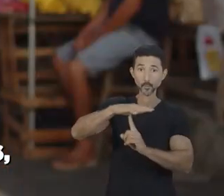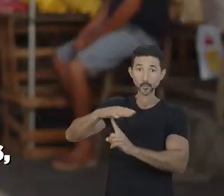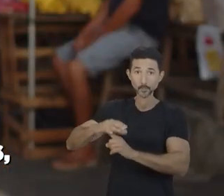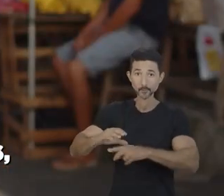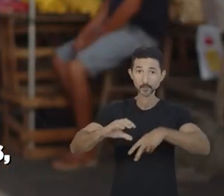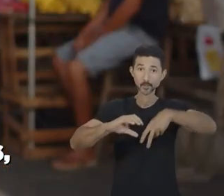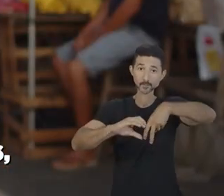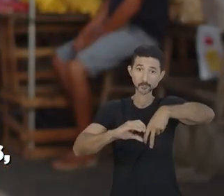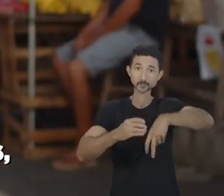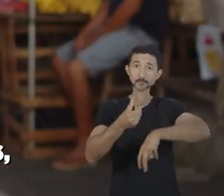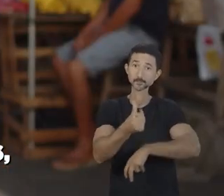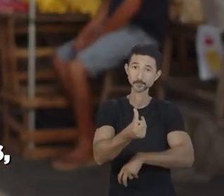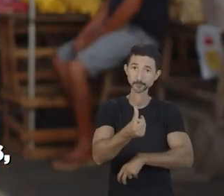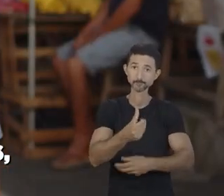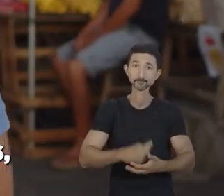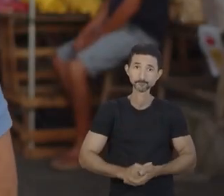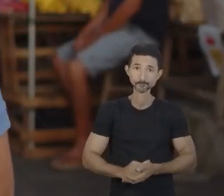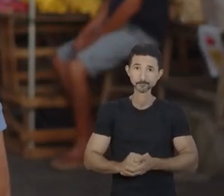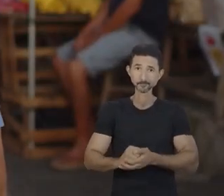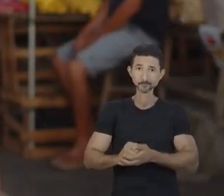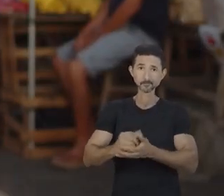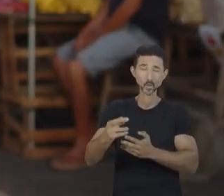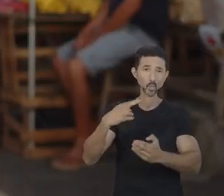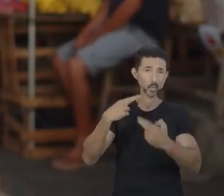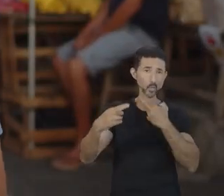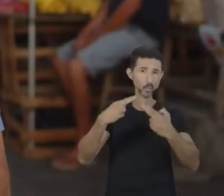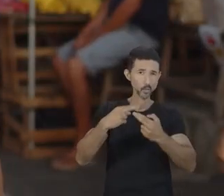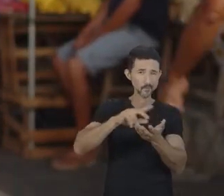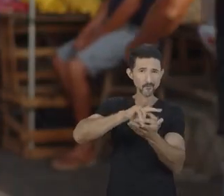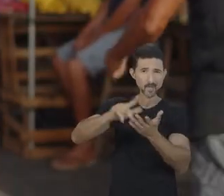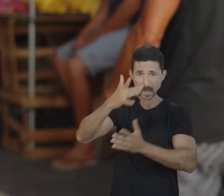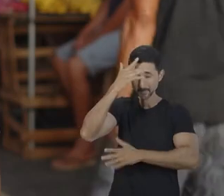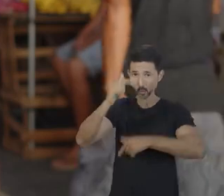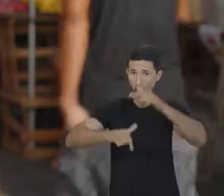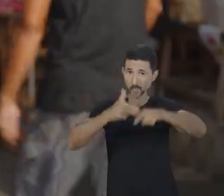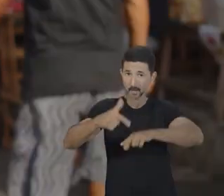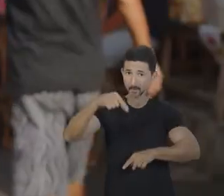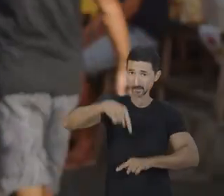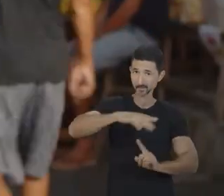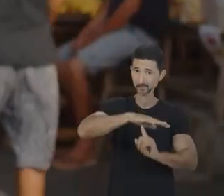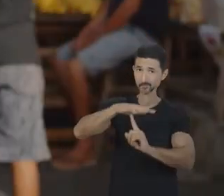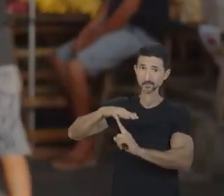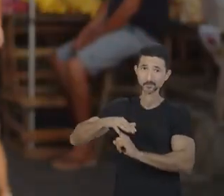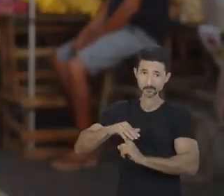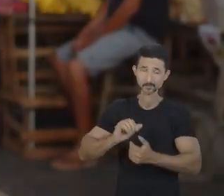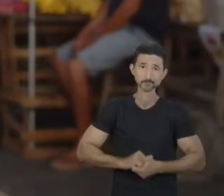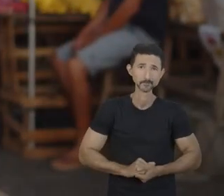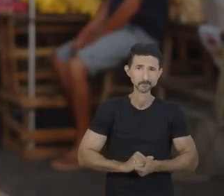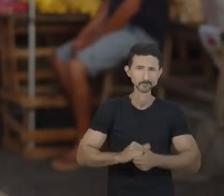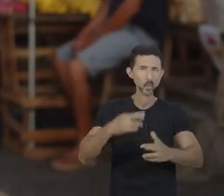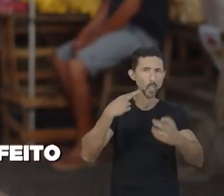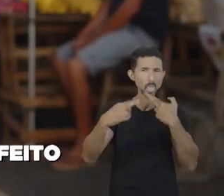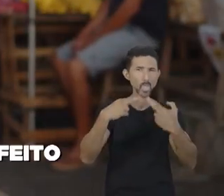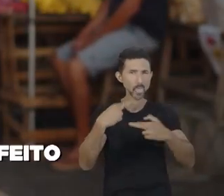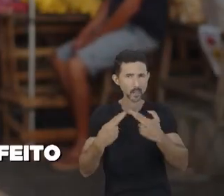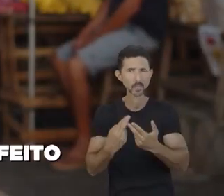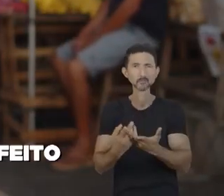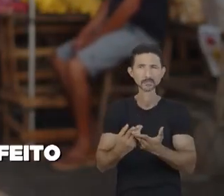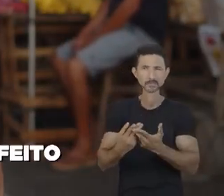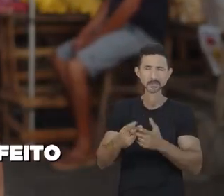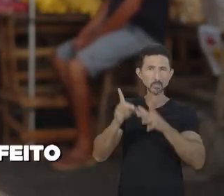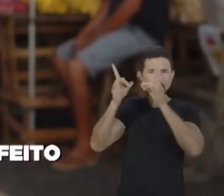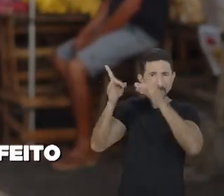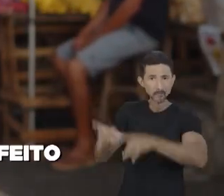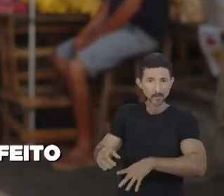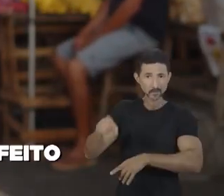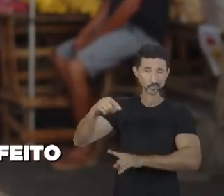Essa aqui é a Feira da Cidade Nova 6. Tenho recebido várias denúncias dos feirantes que trabalham aqui. Muitas